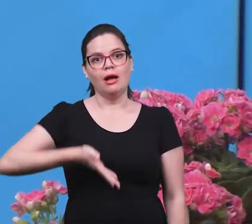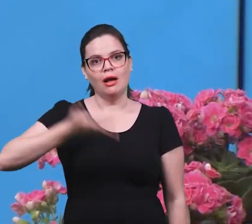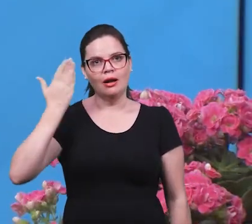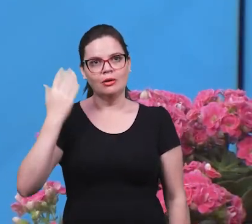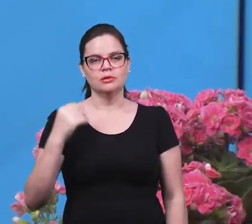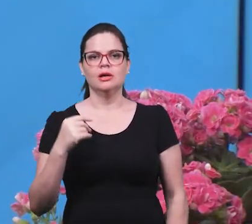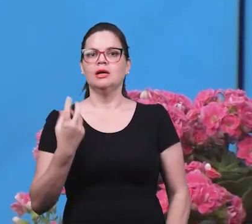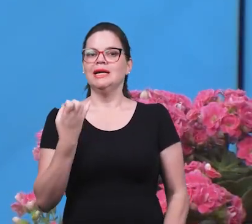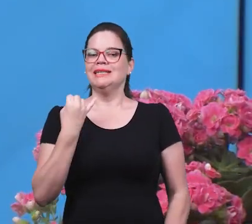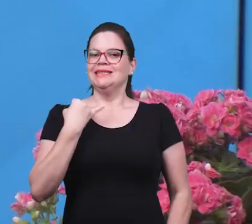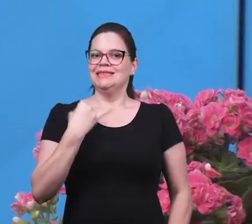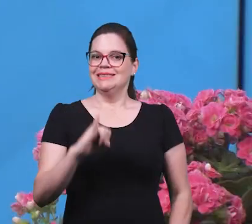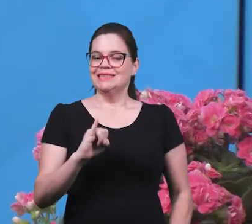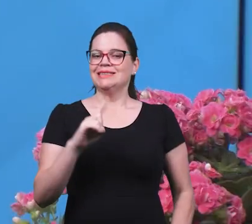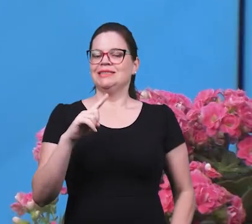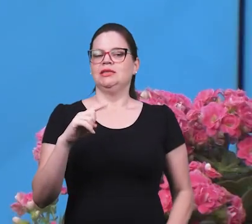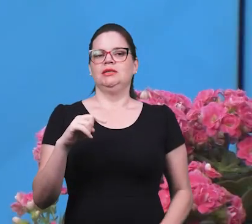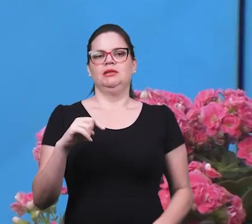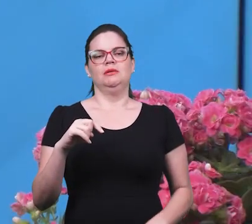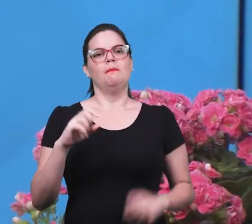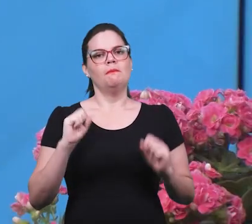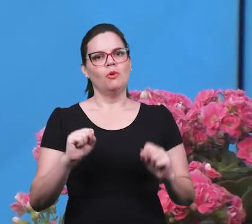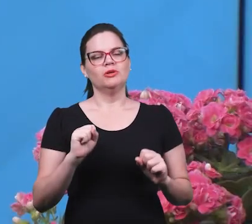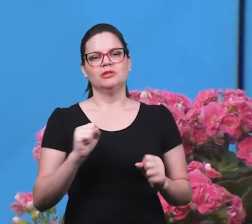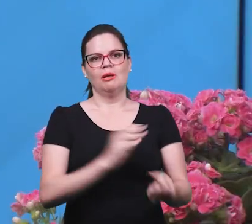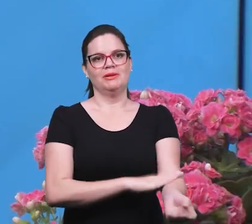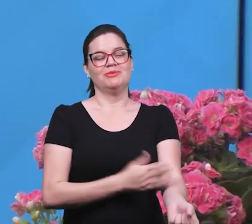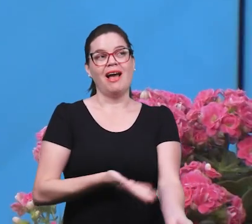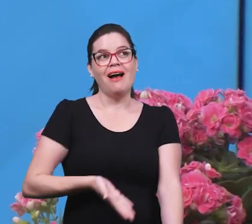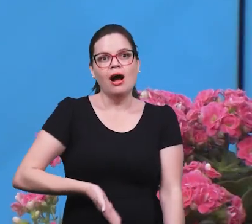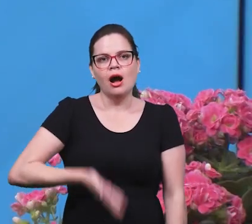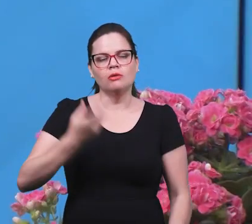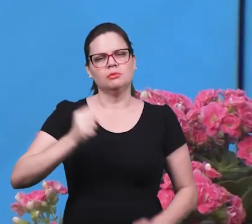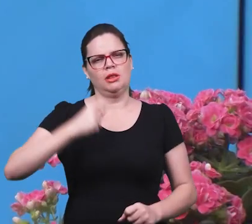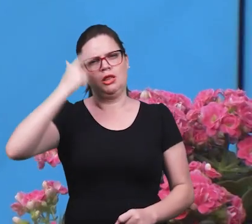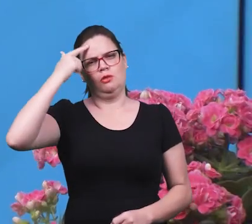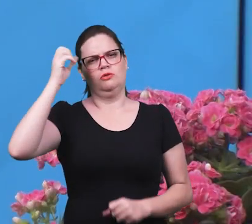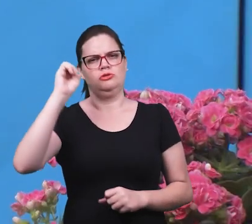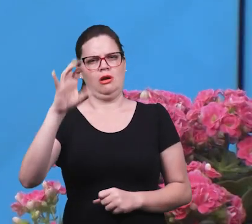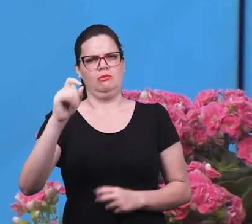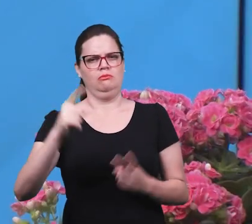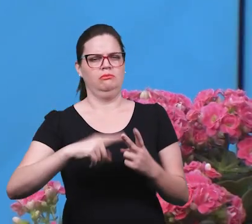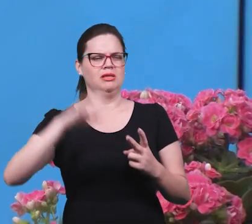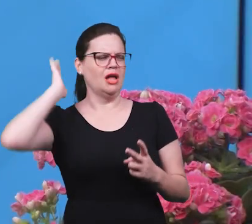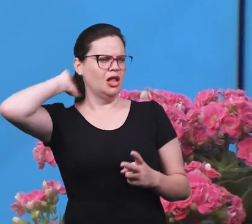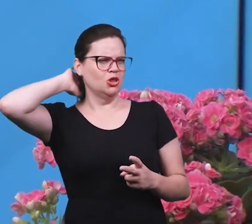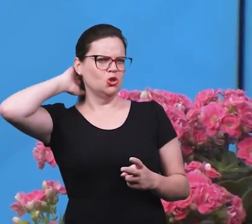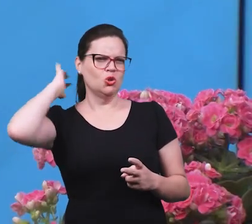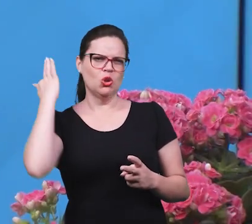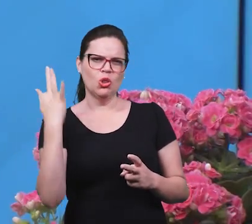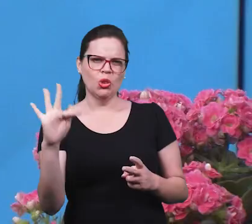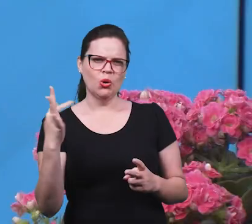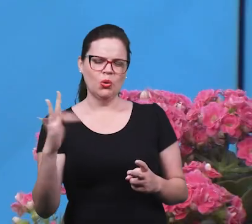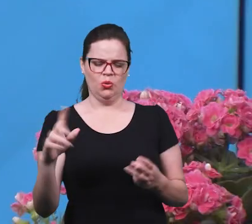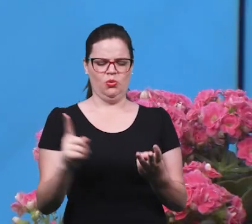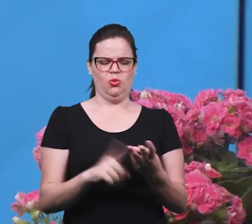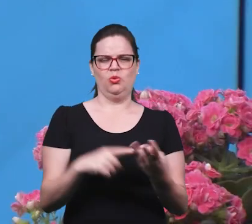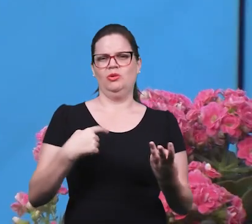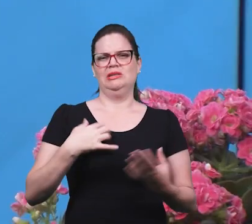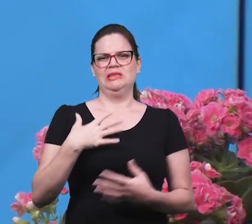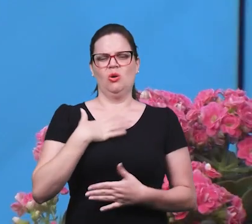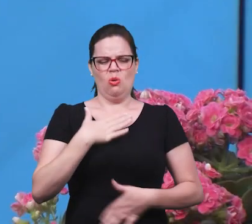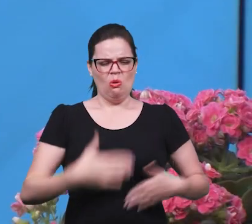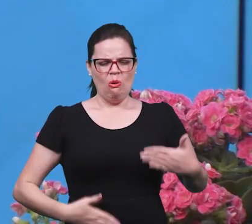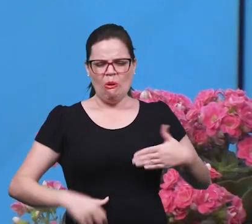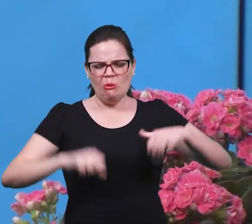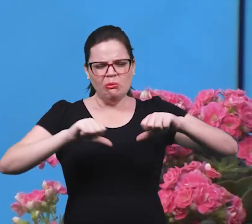pressão muito grande, você pode ter dor de cabeça, dor na nuca, um mal-estar, indisposição, uma sensação ruim no